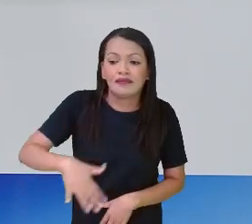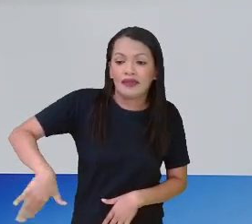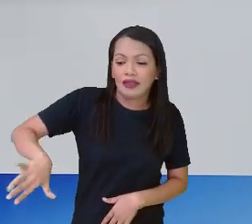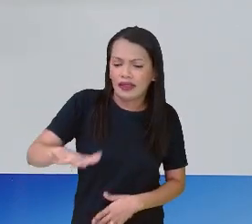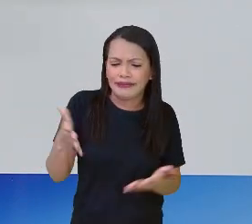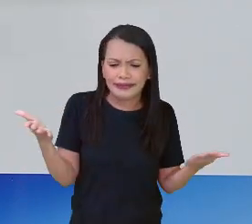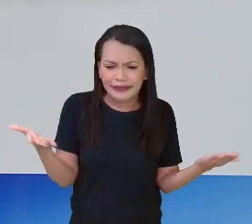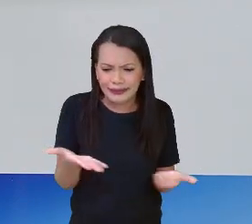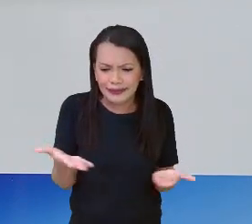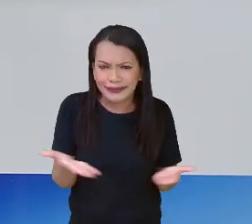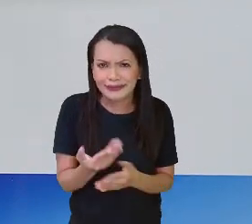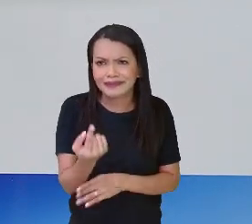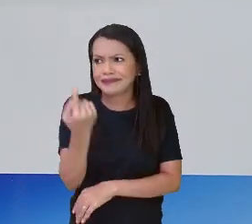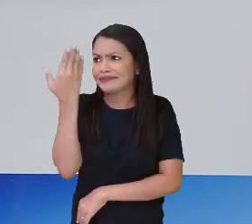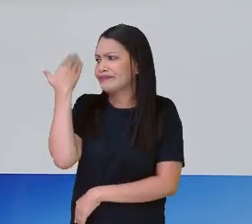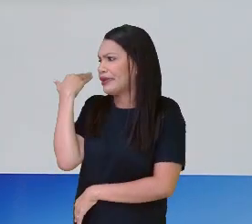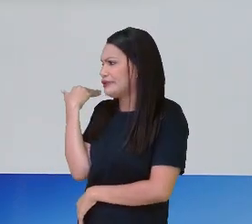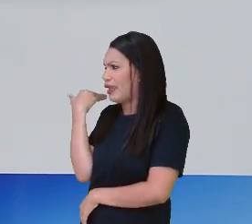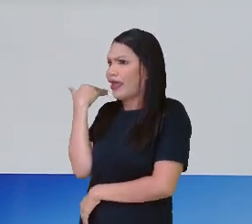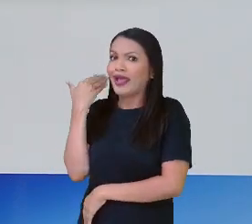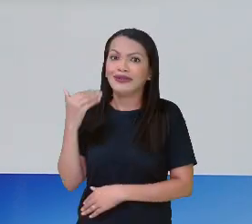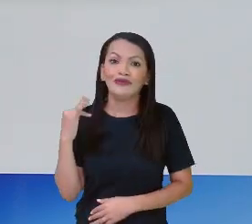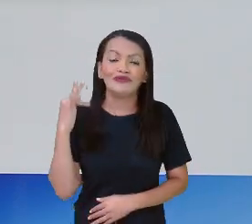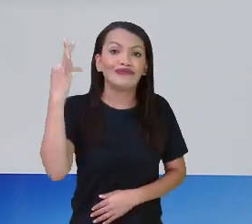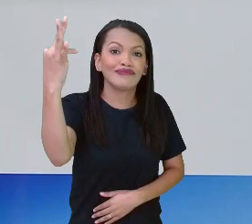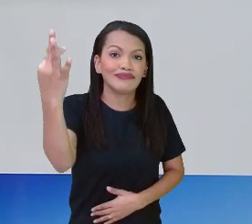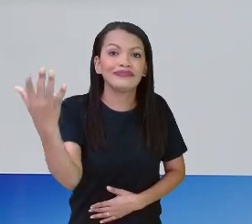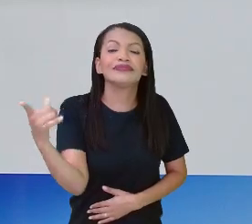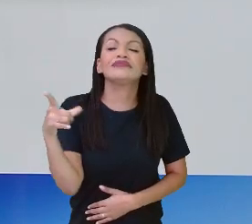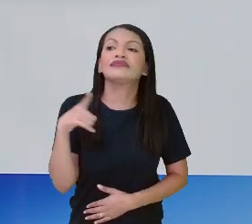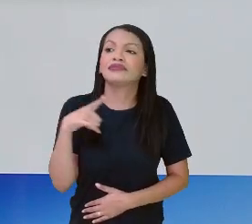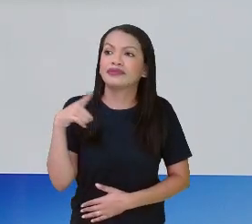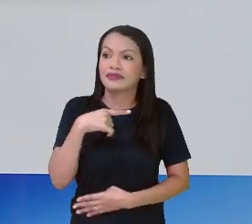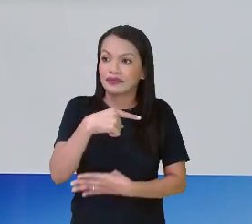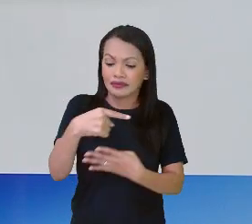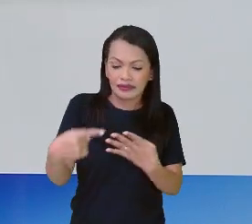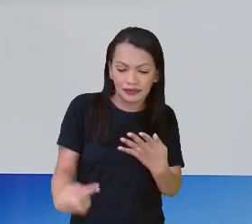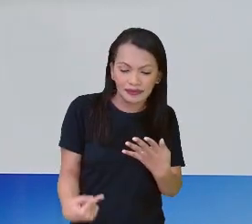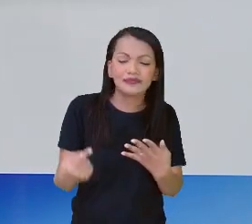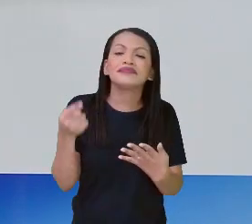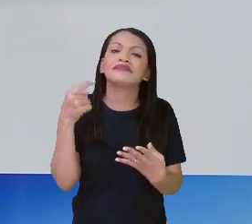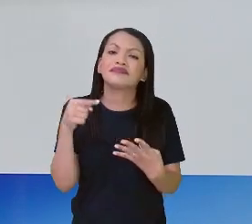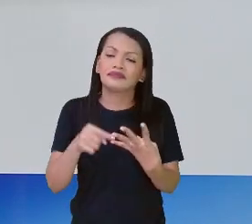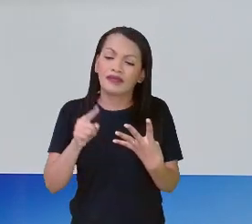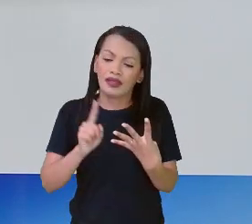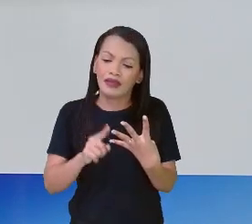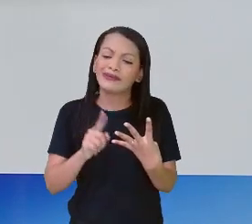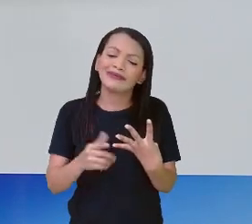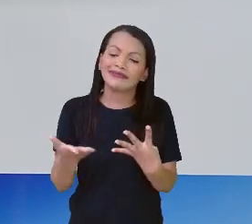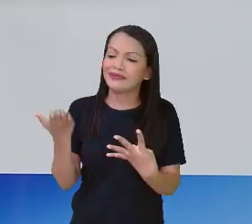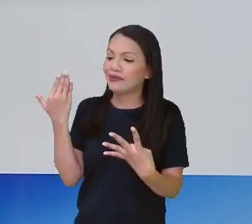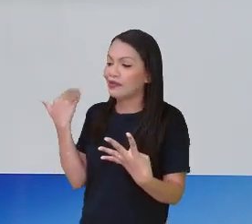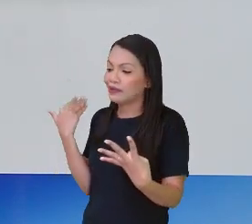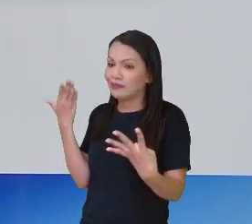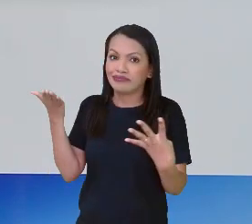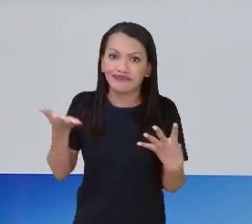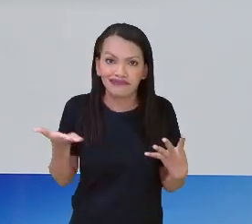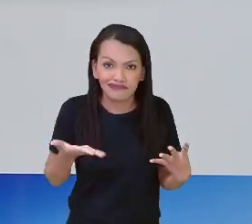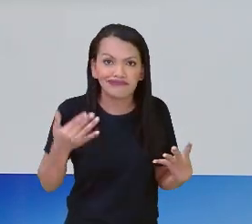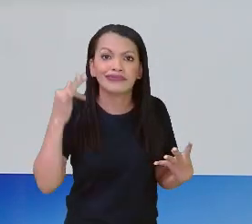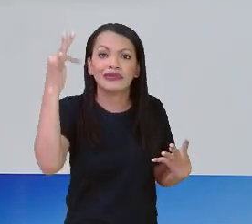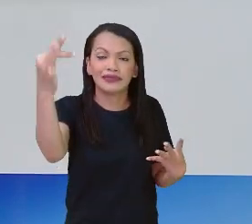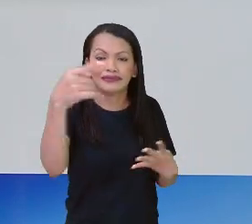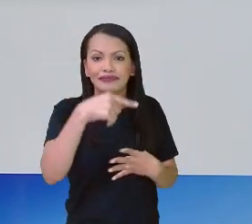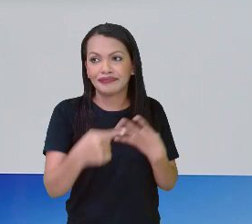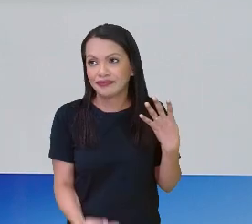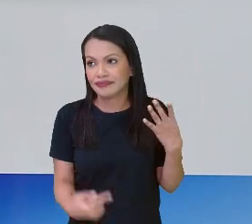presente, passado. Então, você tendo esses tópicos aqui, com certeza o teu conto vai ser um sucesso.